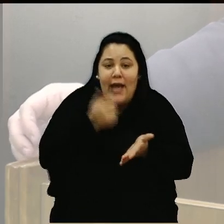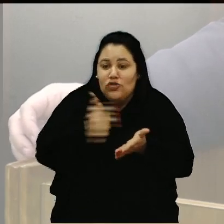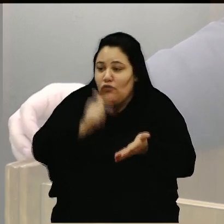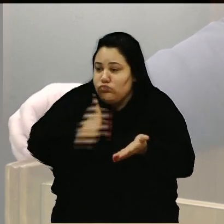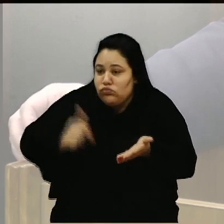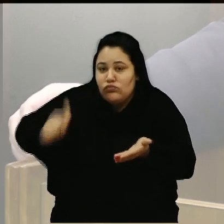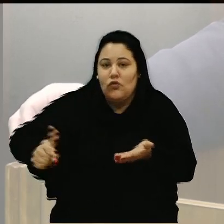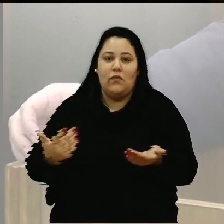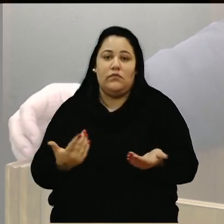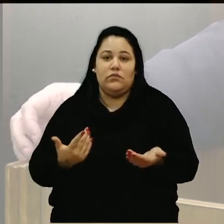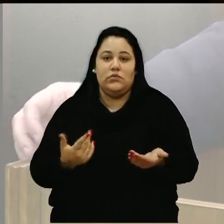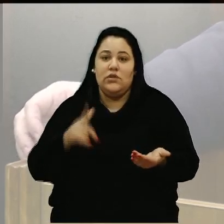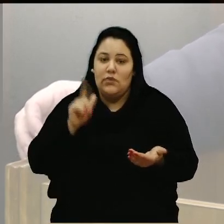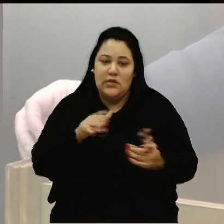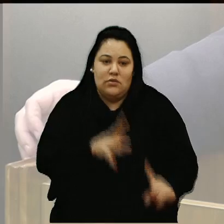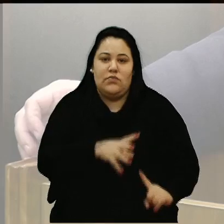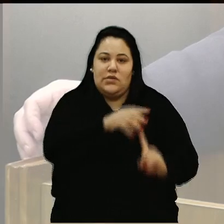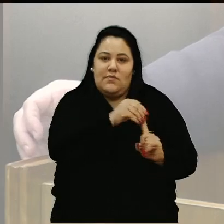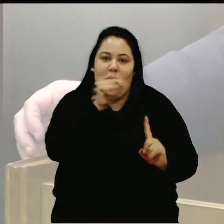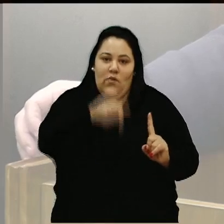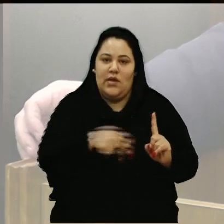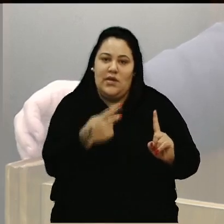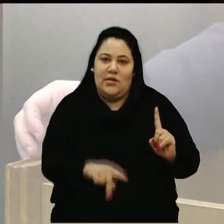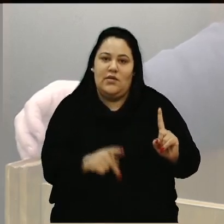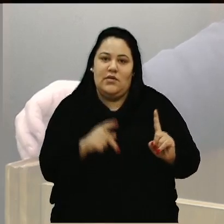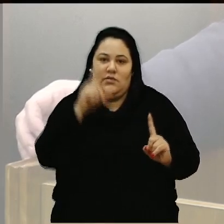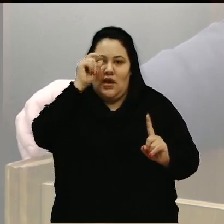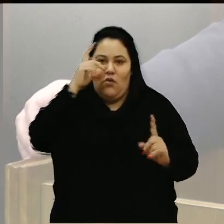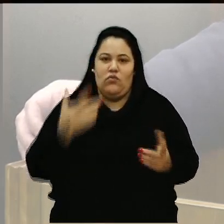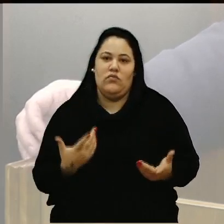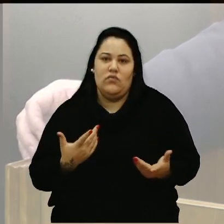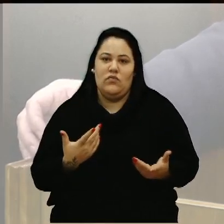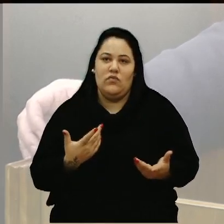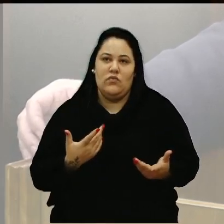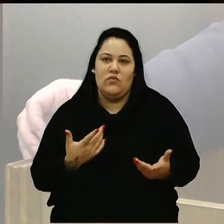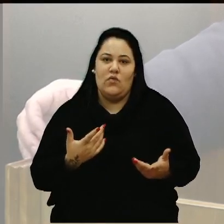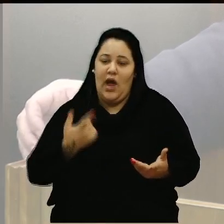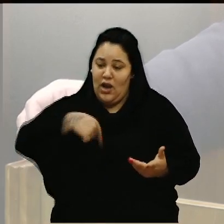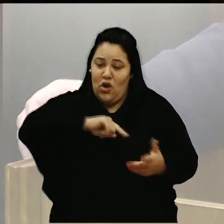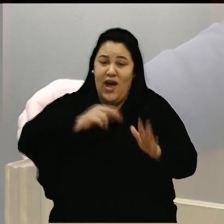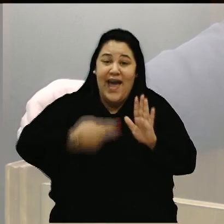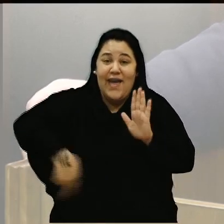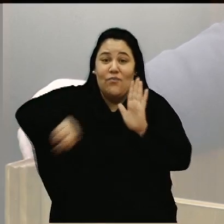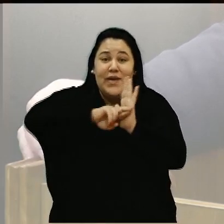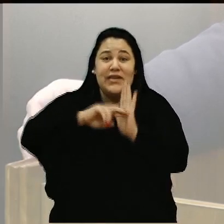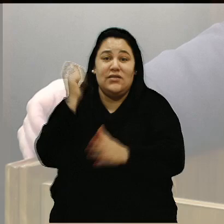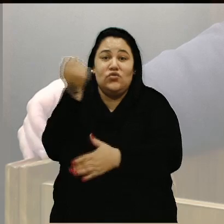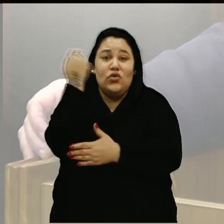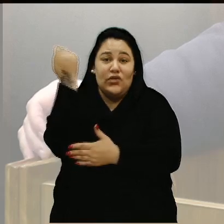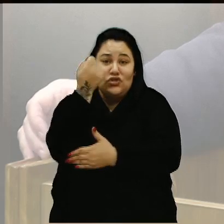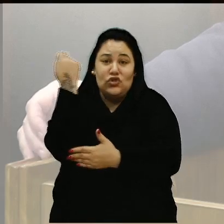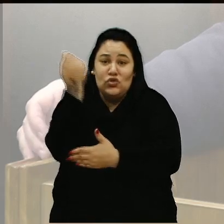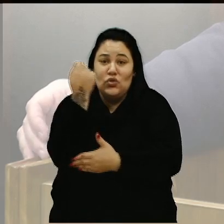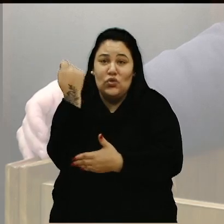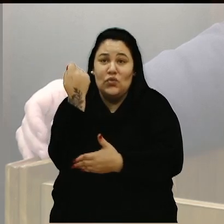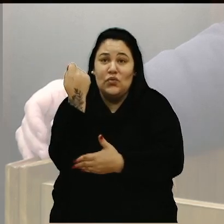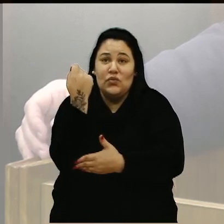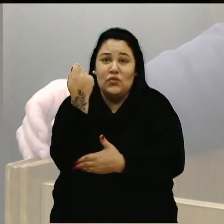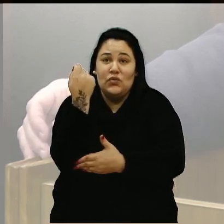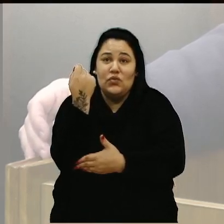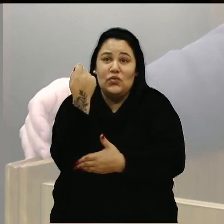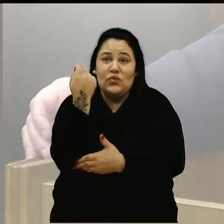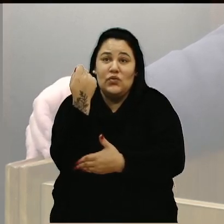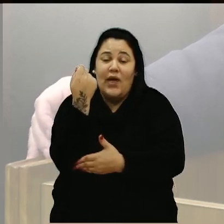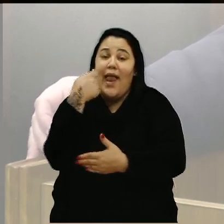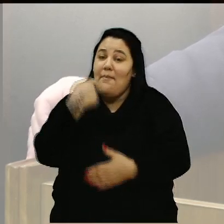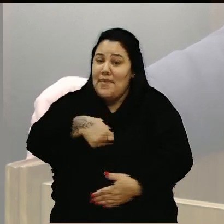Então, esse é o ponto principal, vereador Schalco. A nossa recuperação gaúcha, ela vai ser em